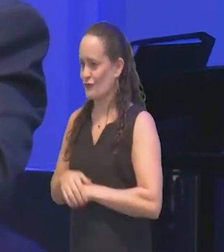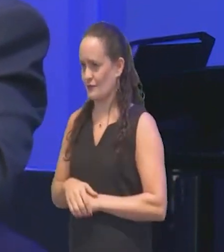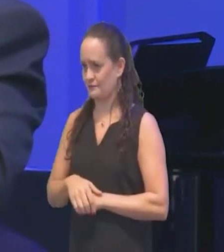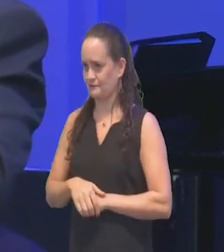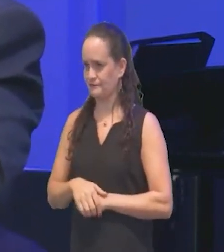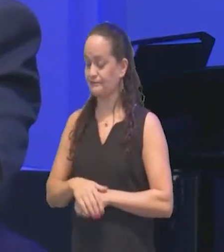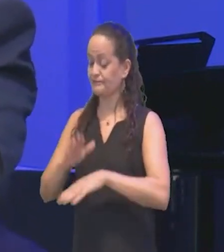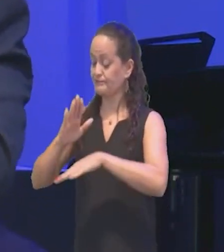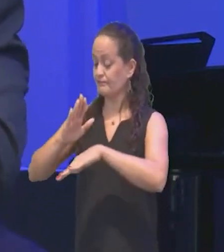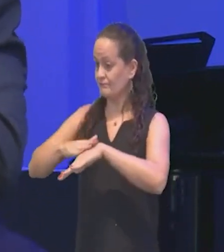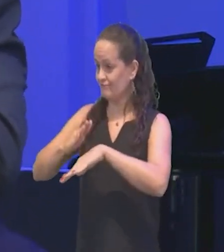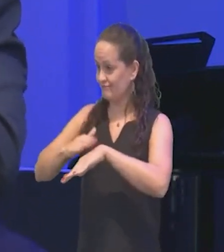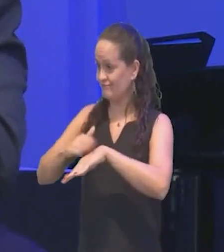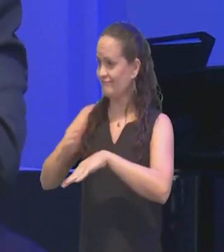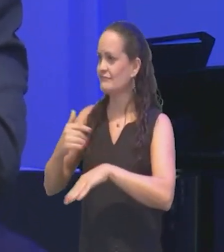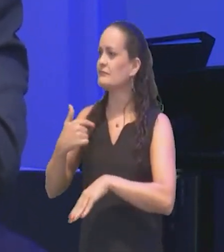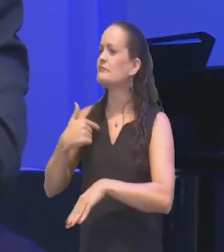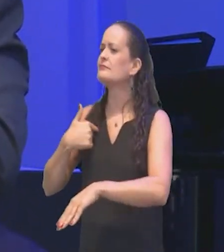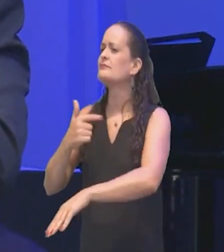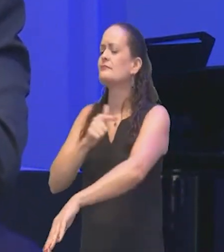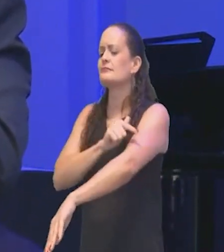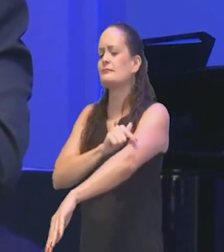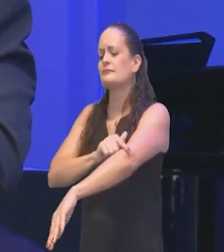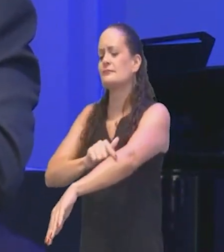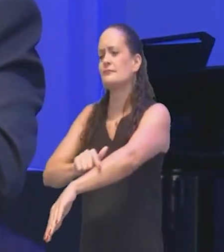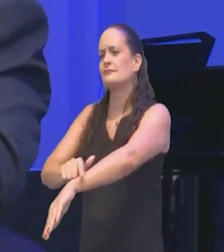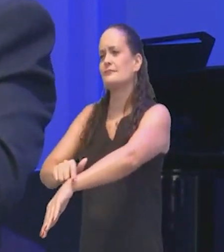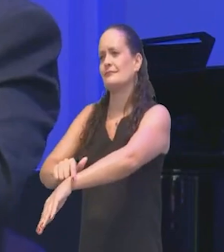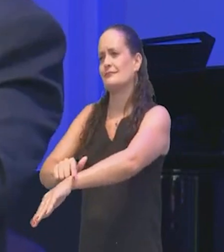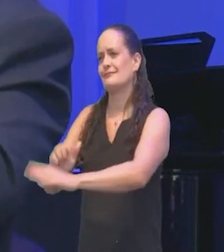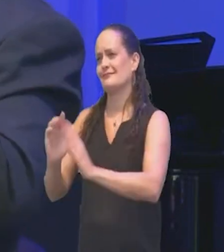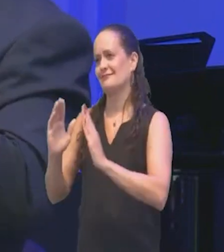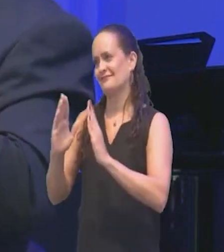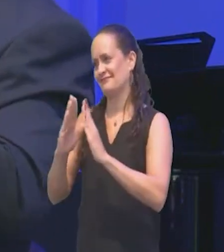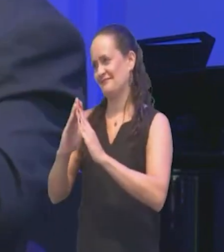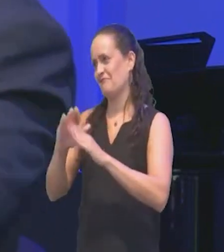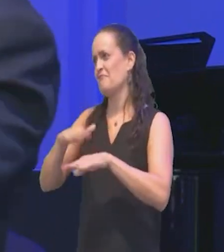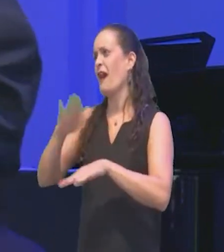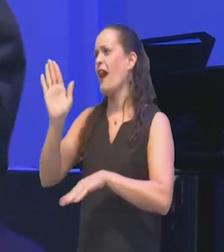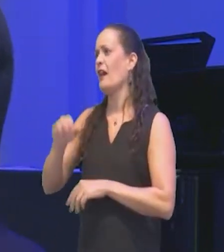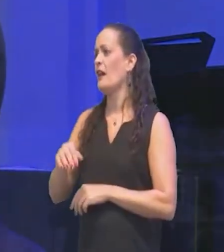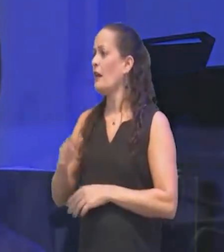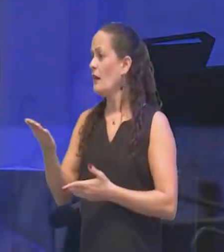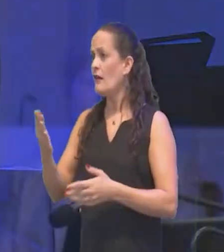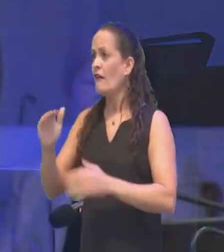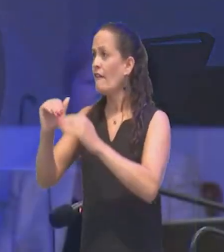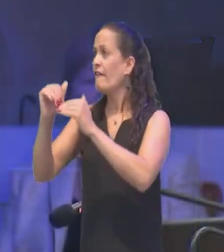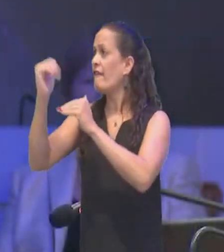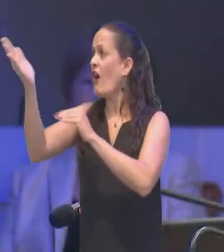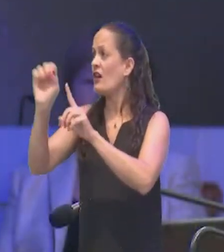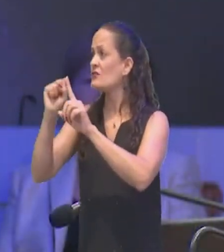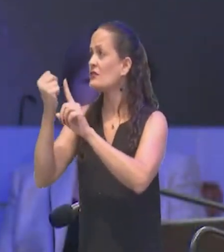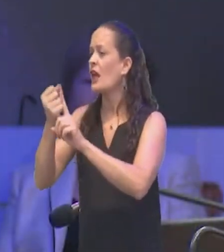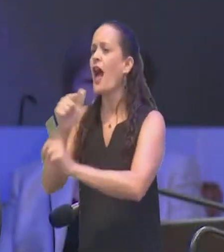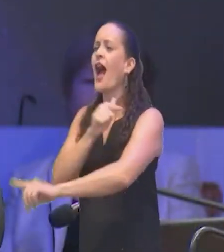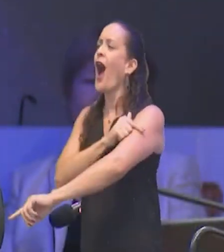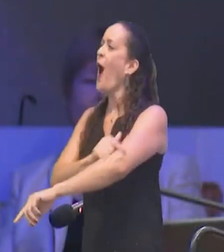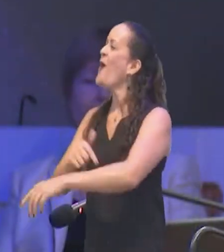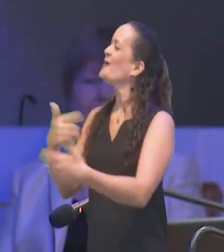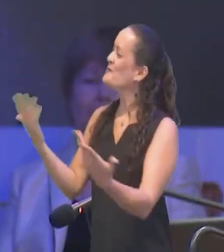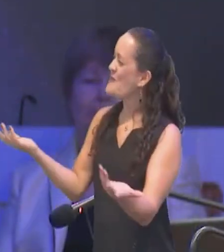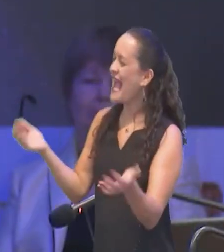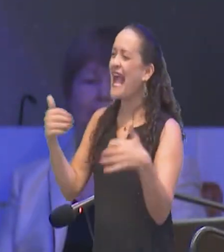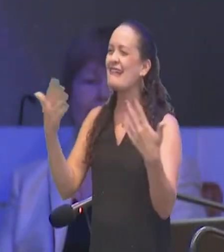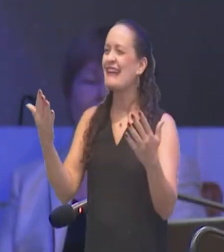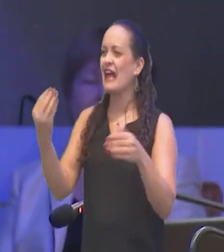mim, eu serei mais educado em casa. Porque nós somos tão educados na rua e às vezes tão mal educados dentro